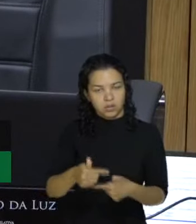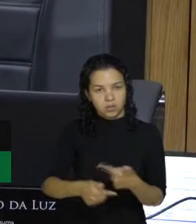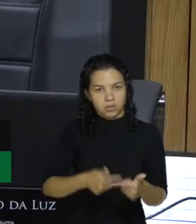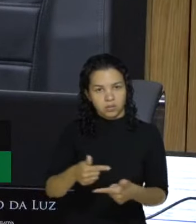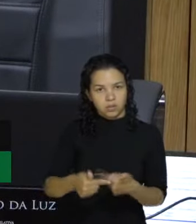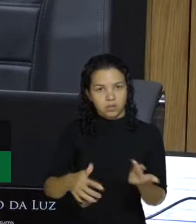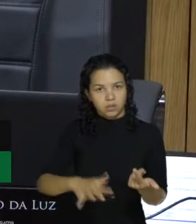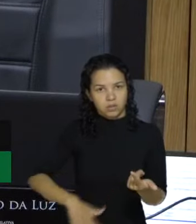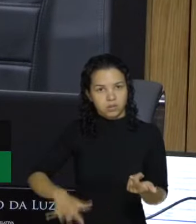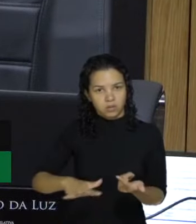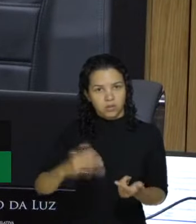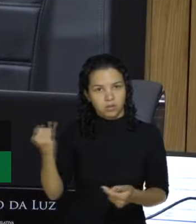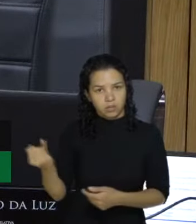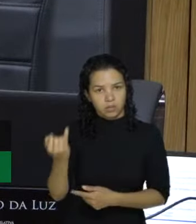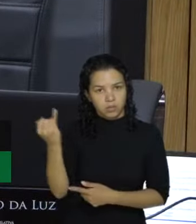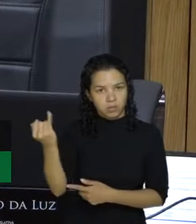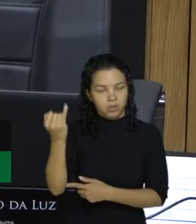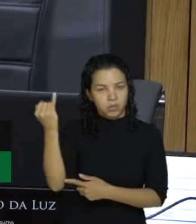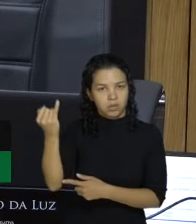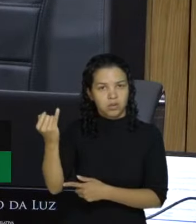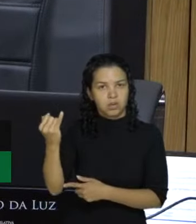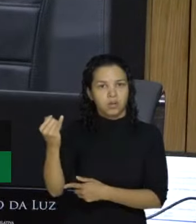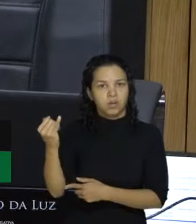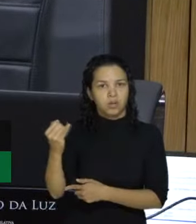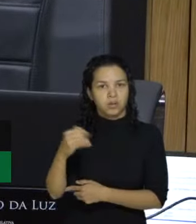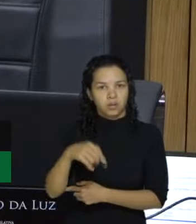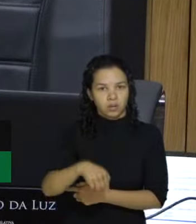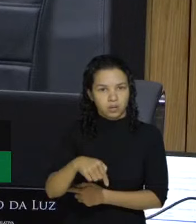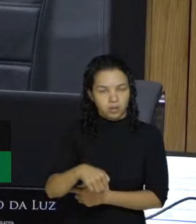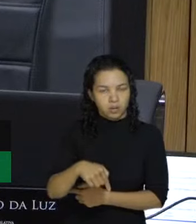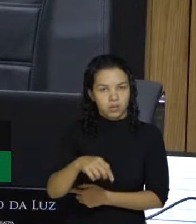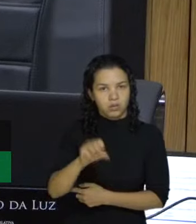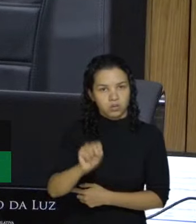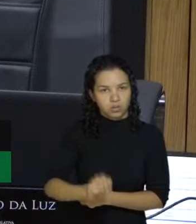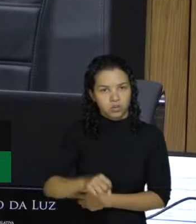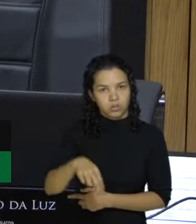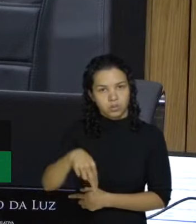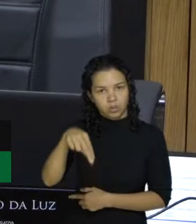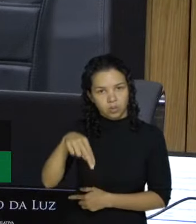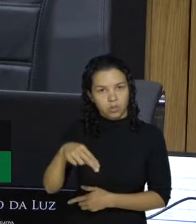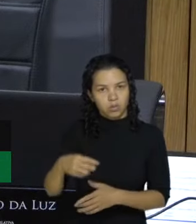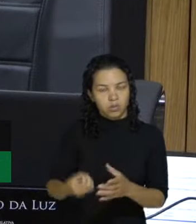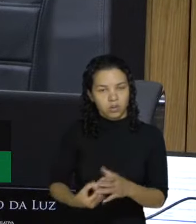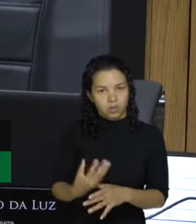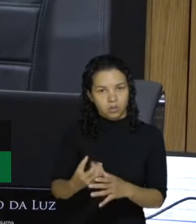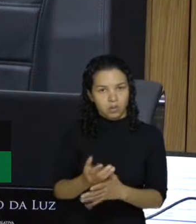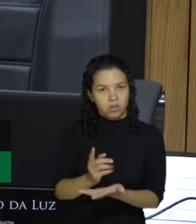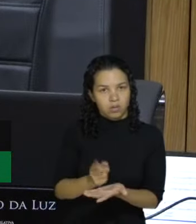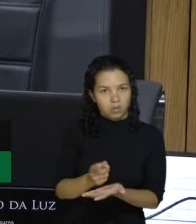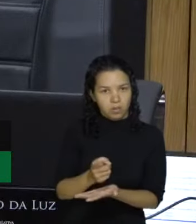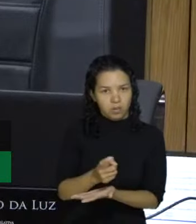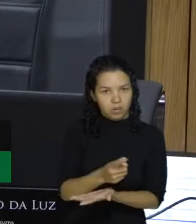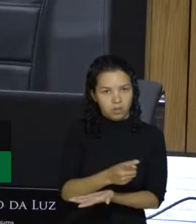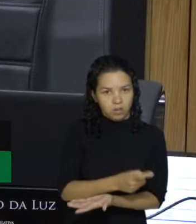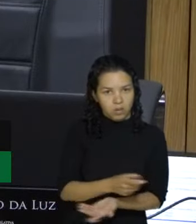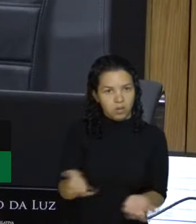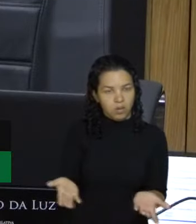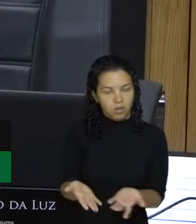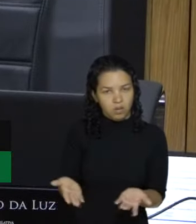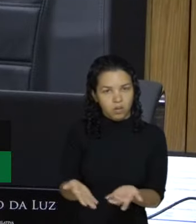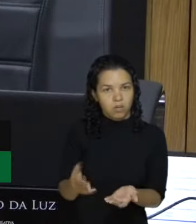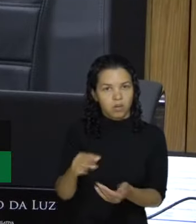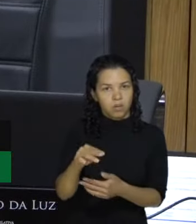que é tão importante nas nossas baías sul e norte, que é a maricultura, né, na produção de ostras e mariscos, e agora com a macroalga. Né.